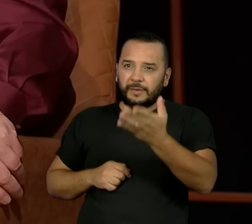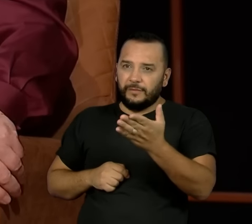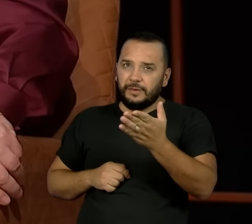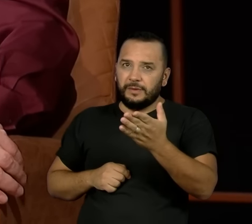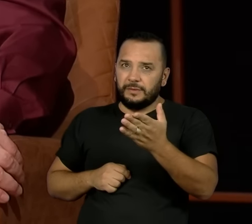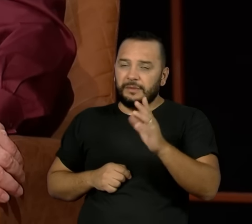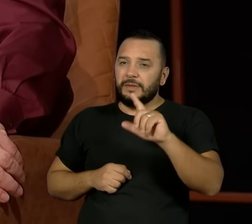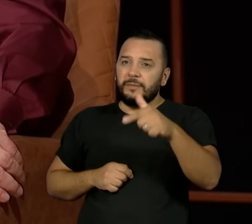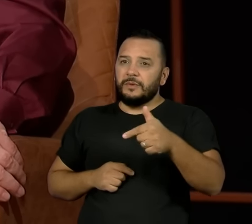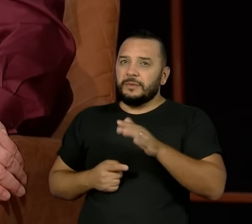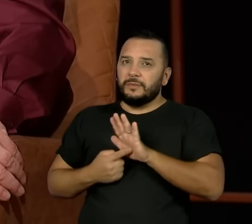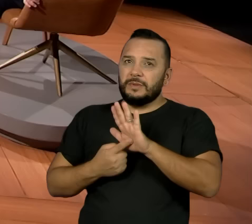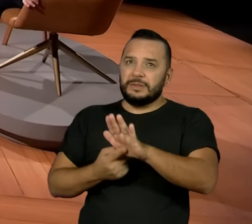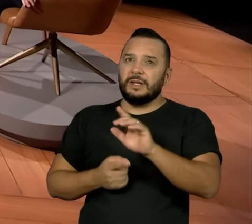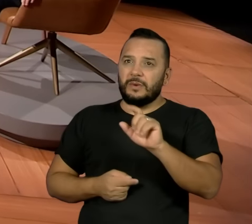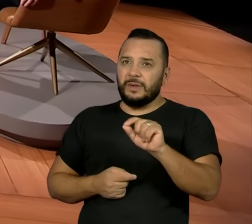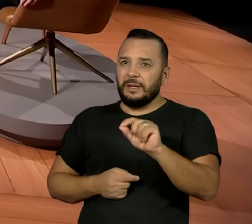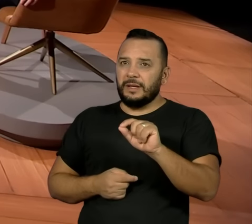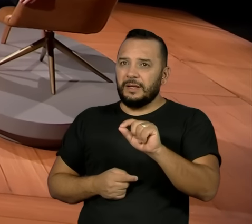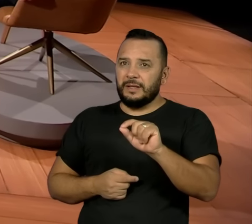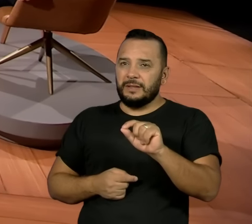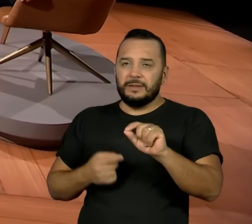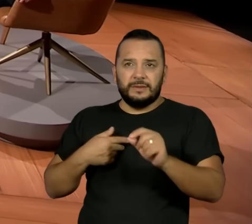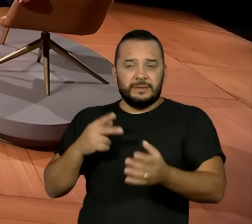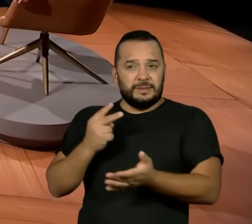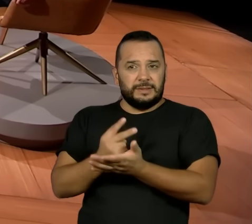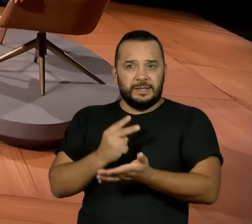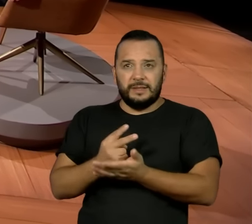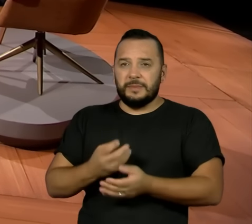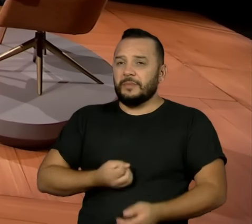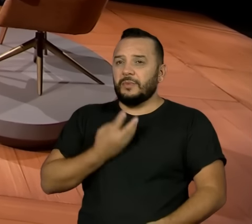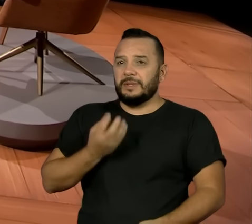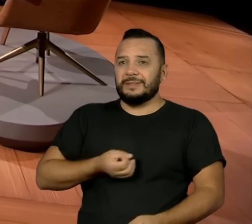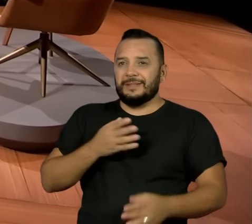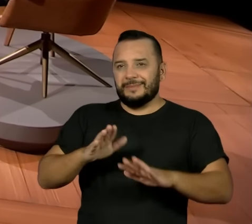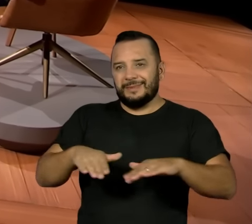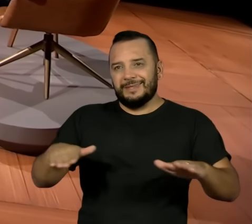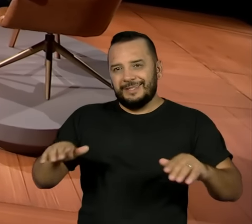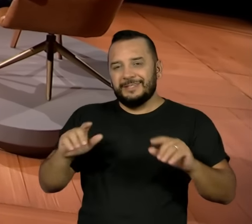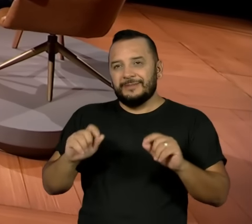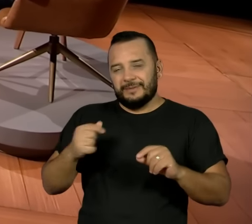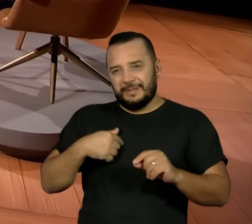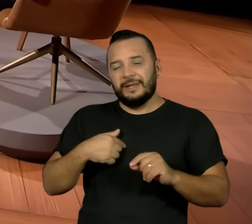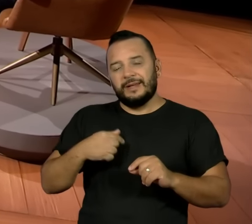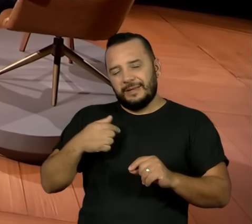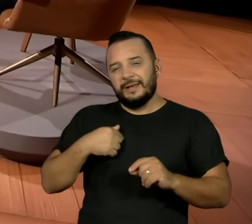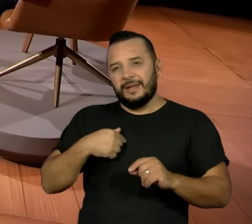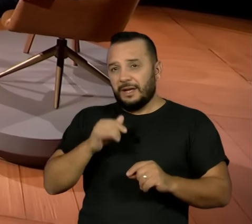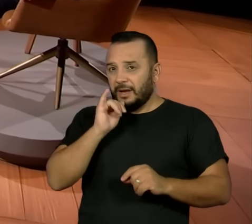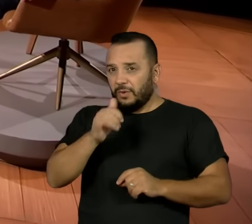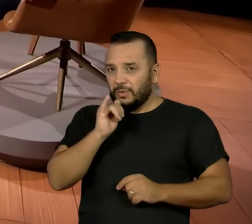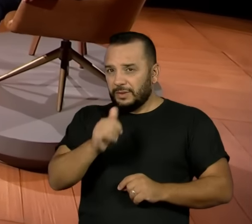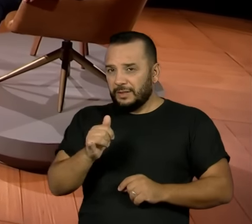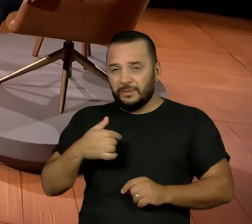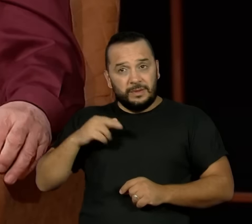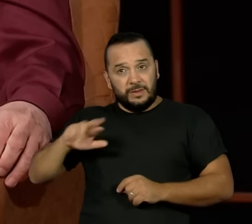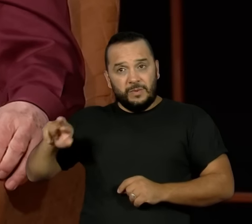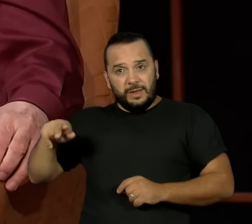vai mostrar, que eu sempre faço poesia para criança na primeira pessoa. Não é o Pedro que